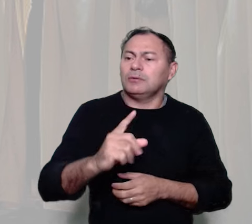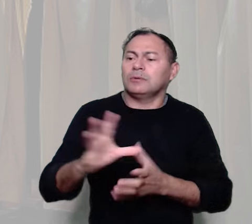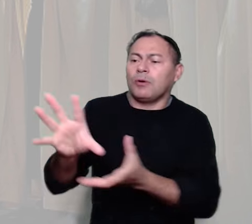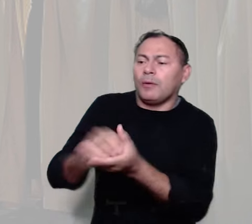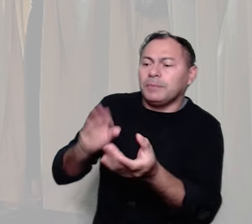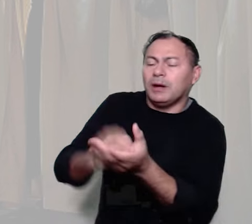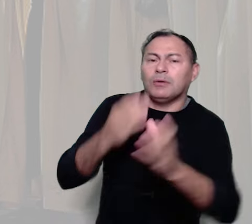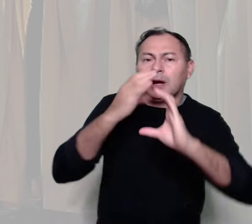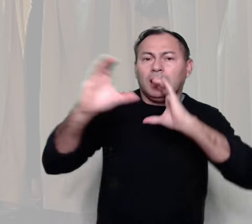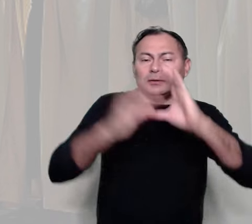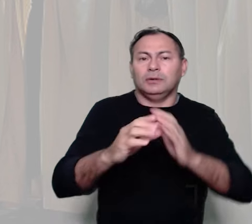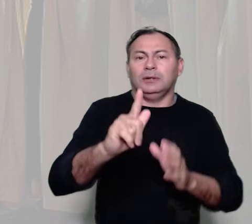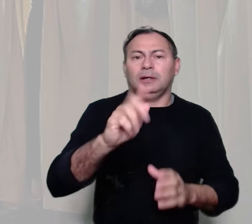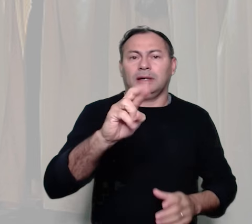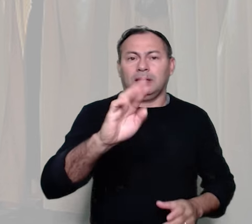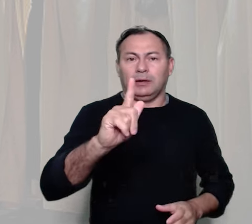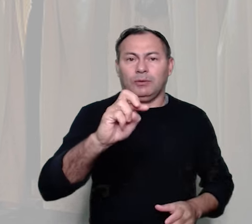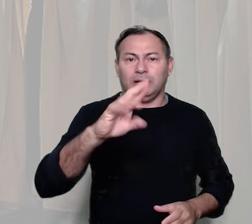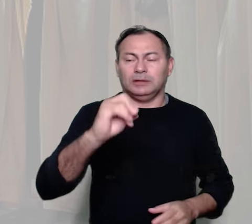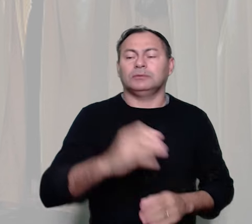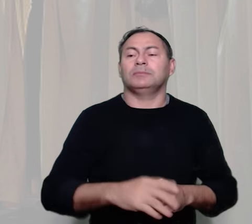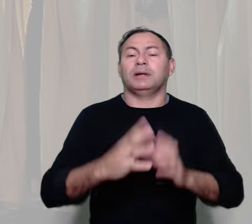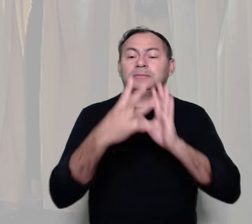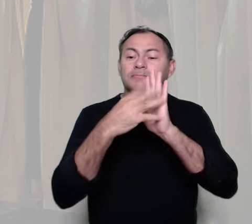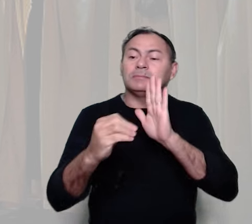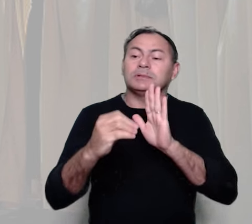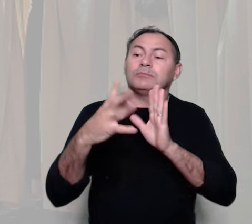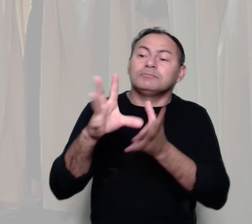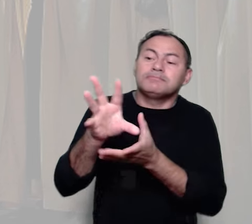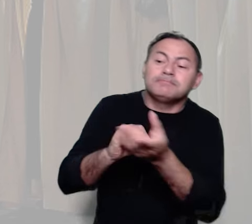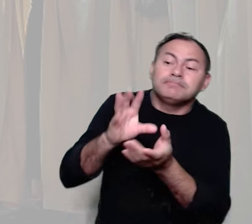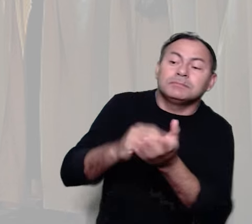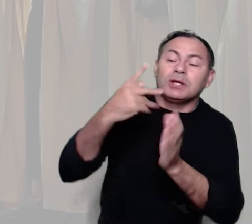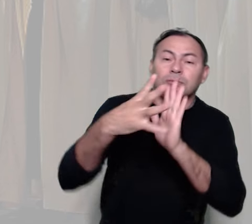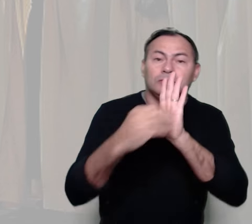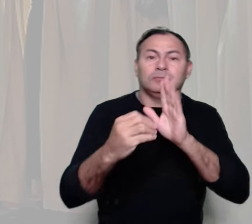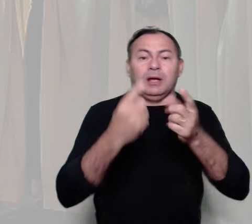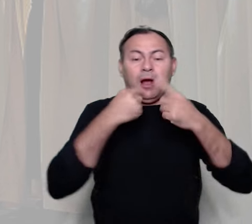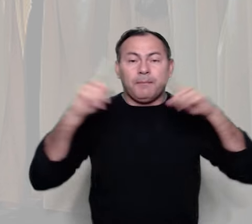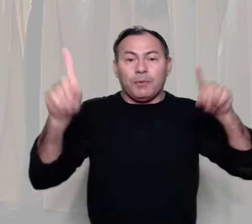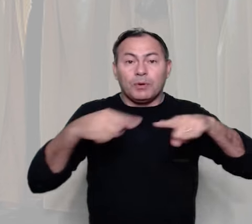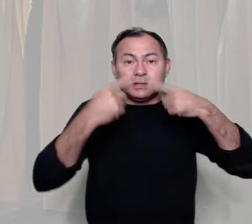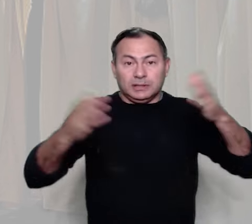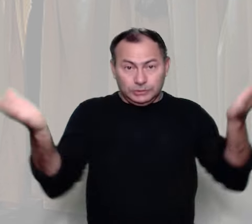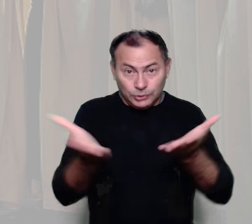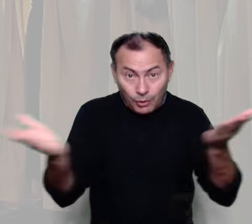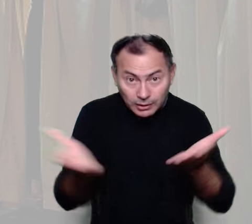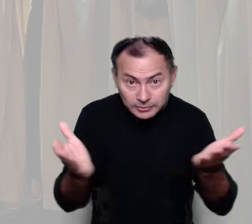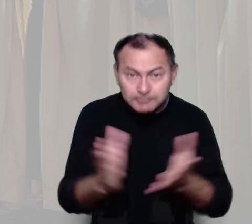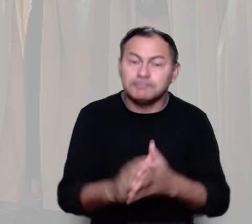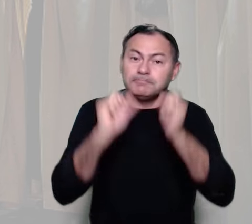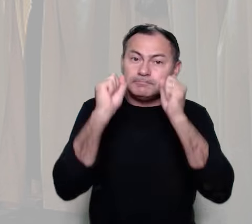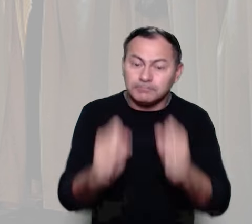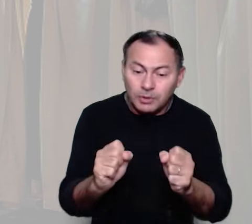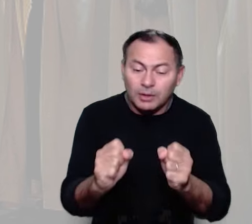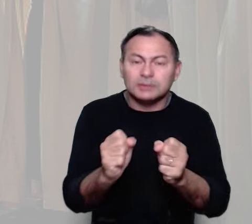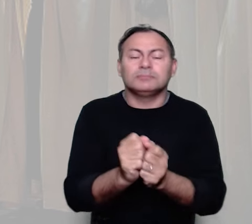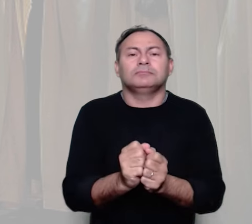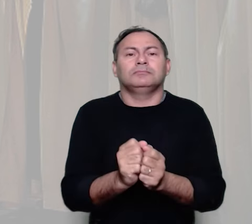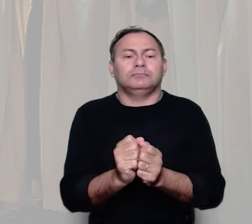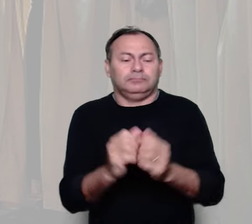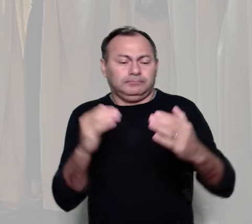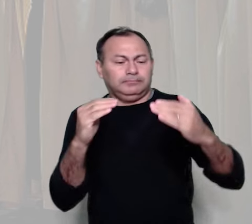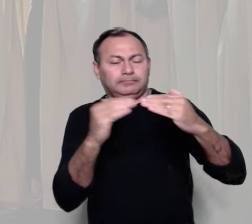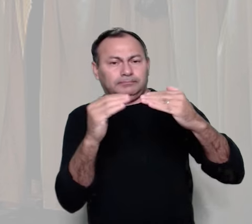gregoriano, mas se inspirar em seu modelo para que as composições de hoje